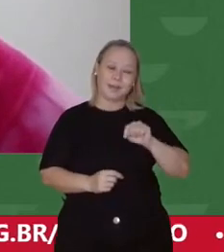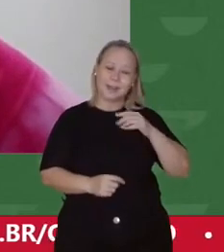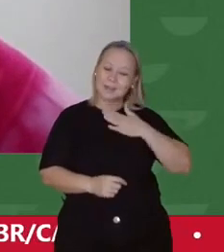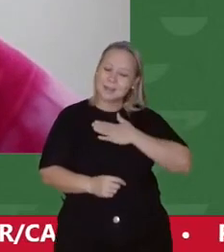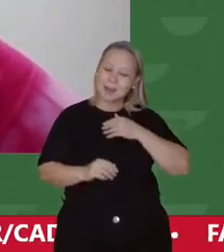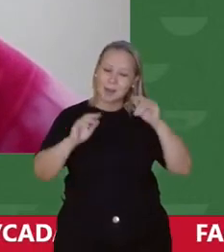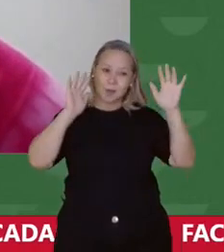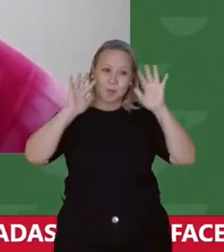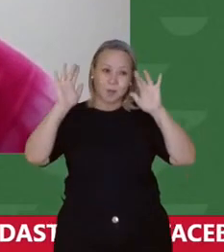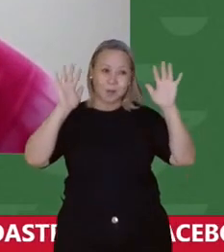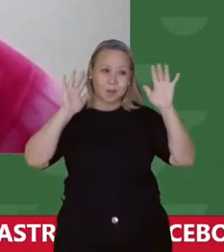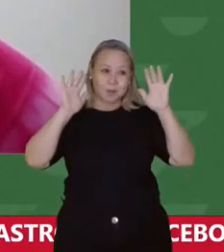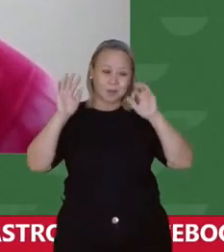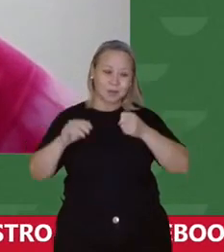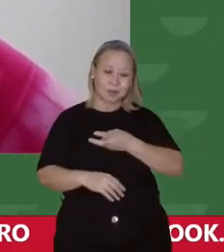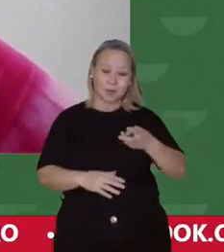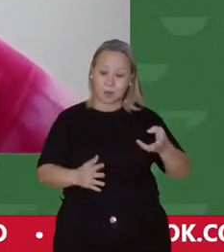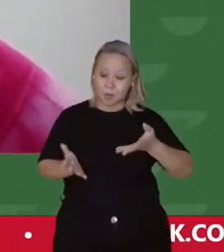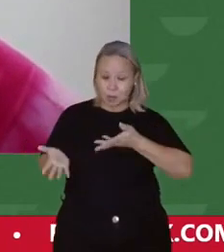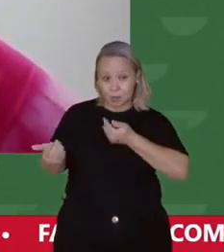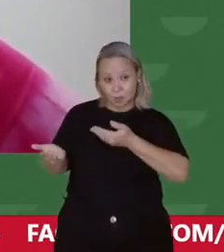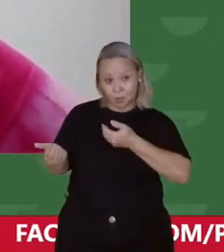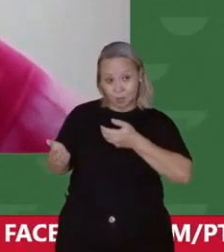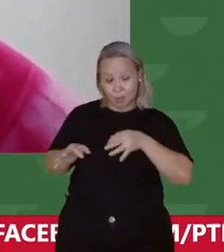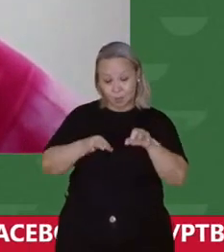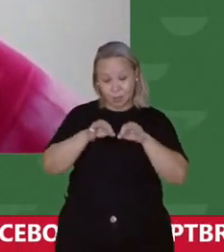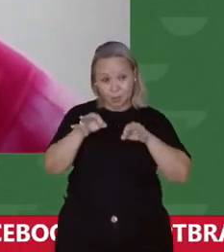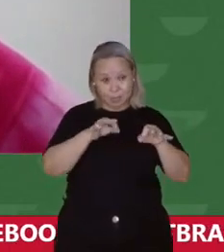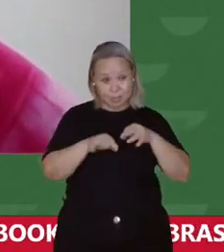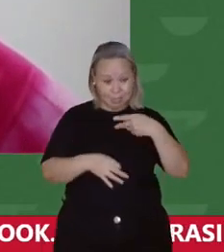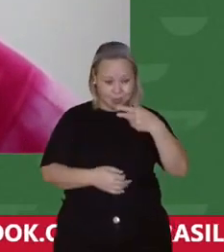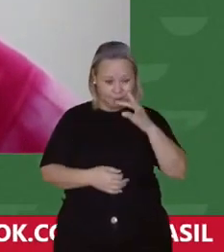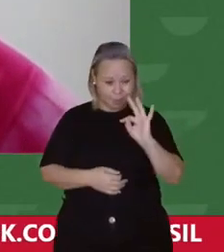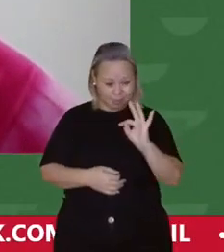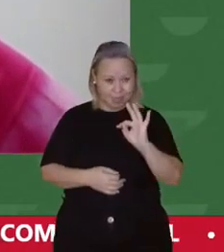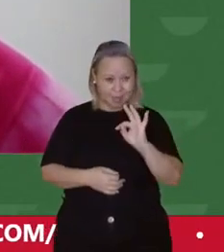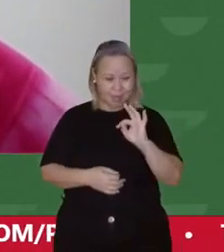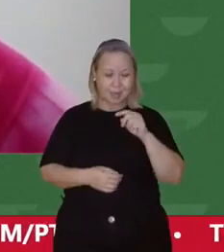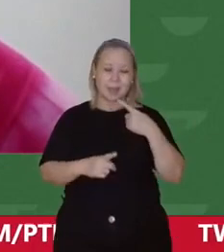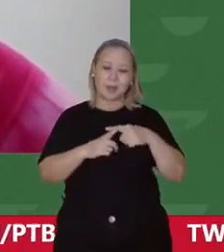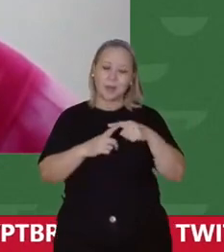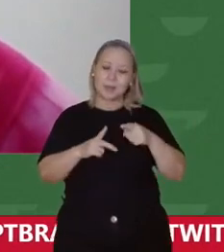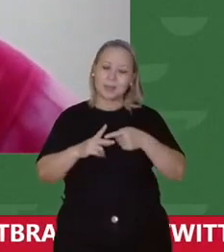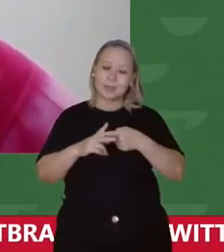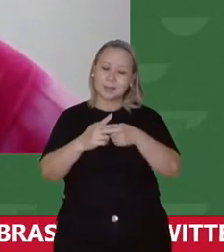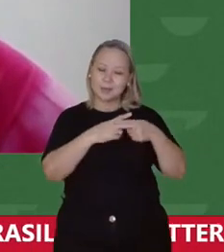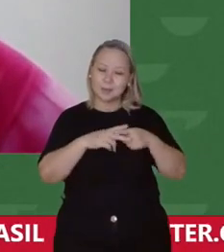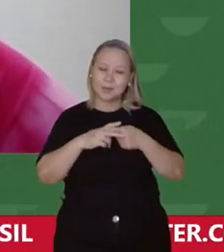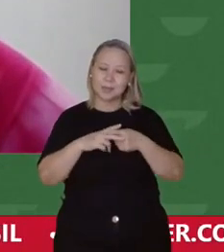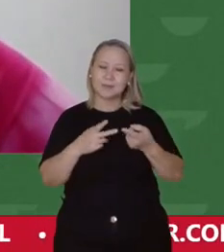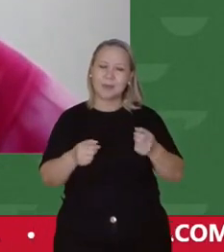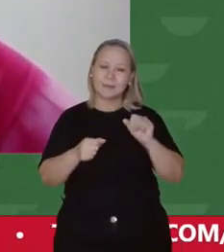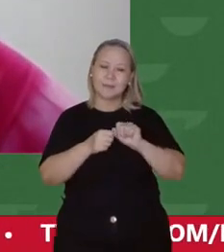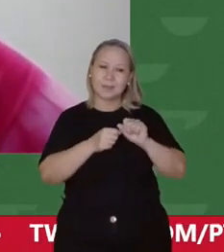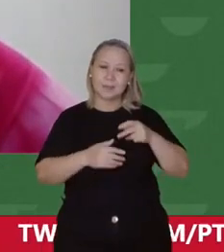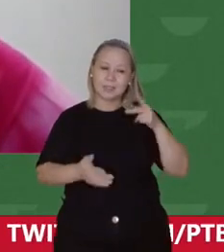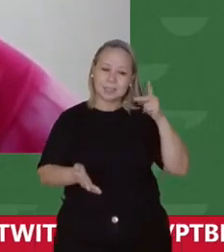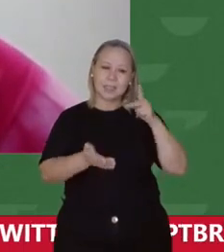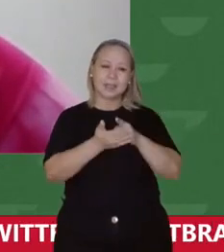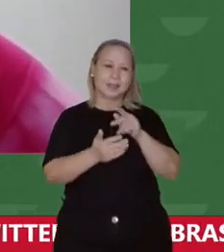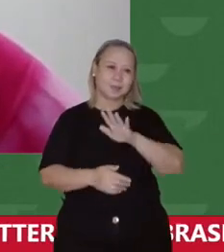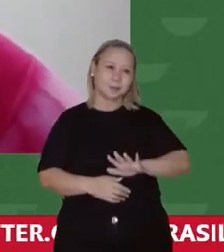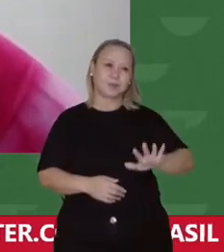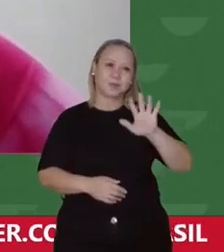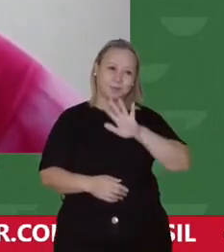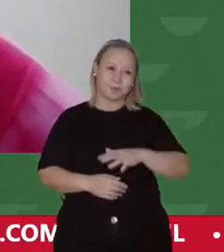sonho enquanto juventude organizada no PT, porque eu sei que esse é um instrumento que vai fazer com que a gente realize tudo isso.